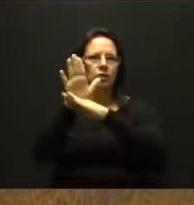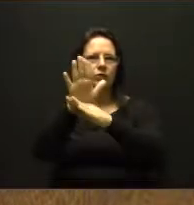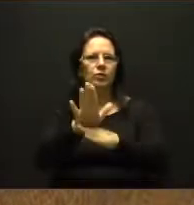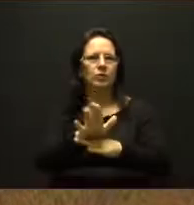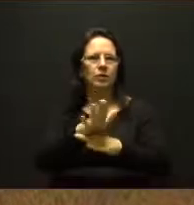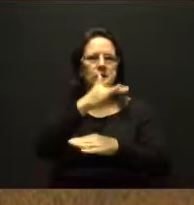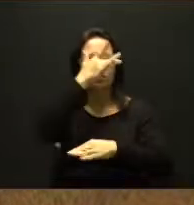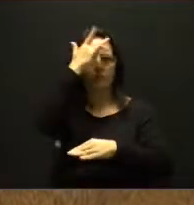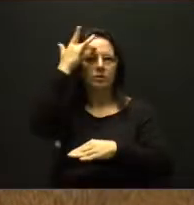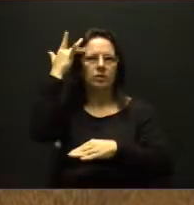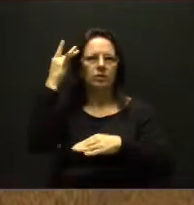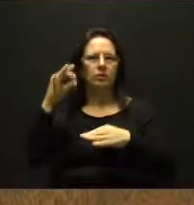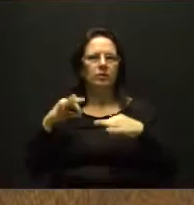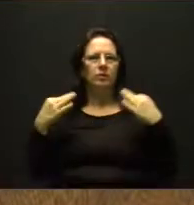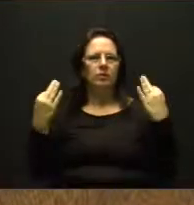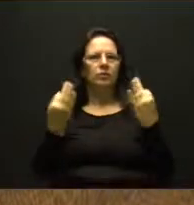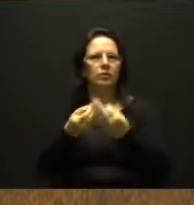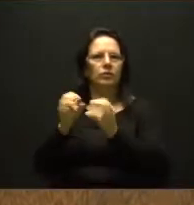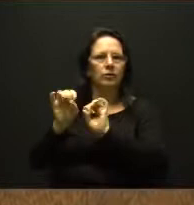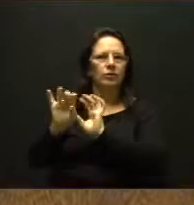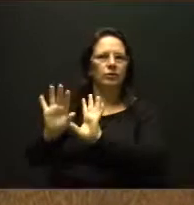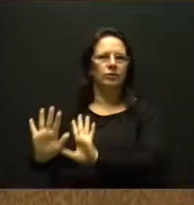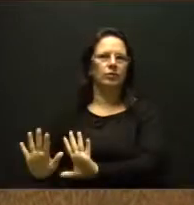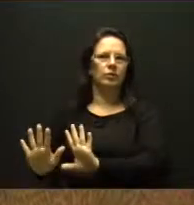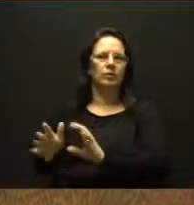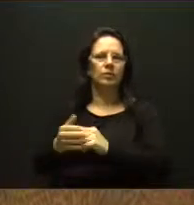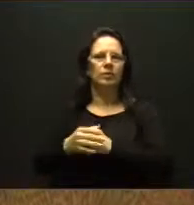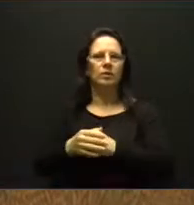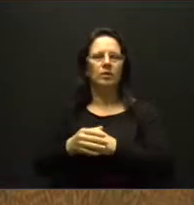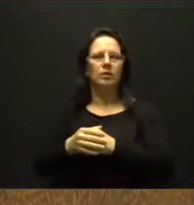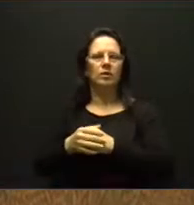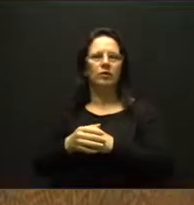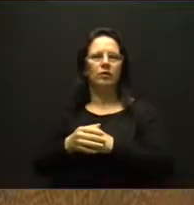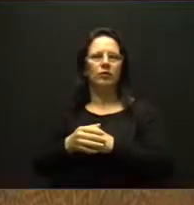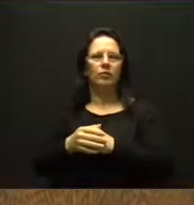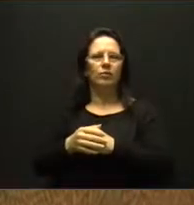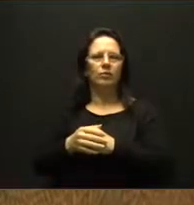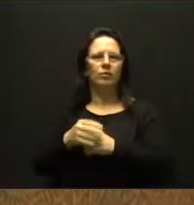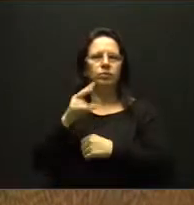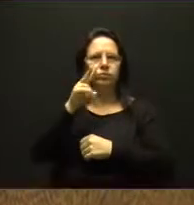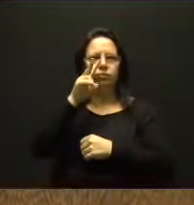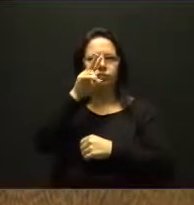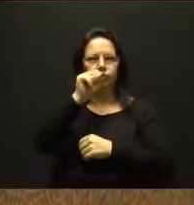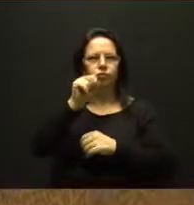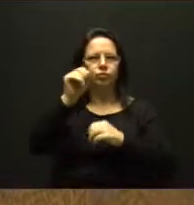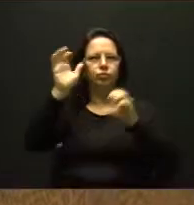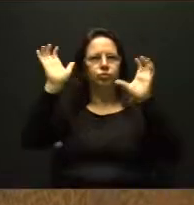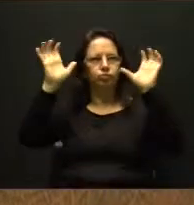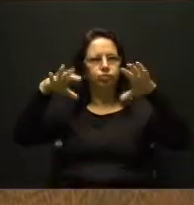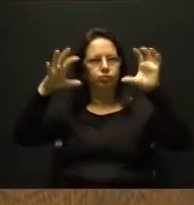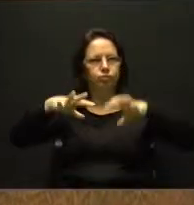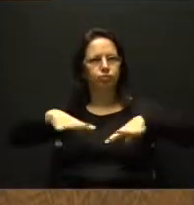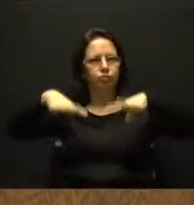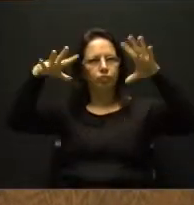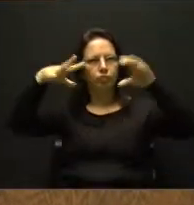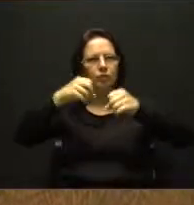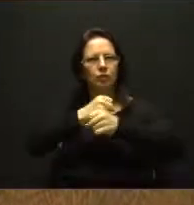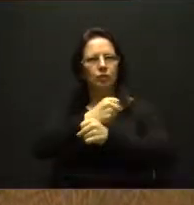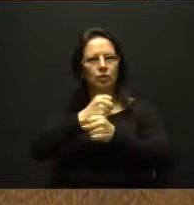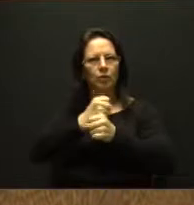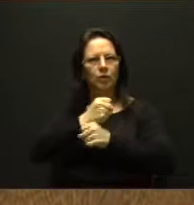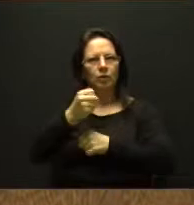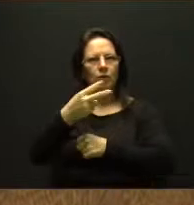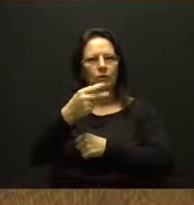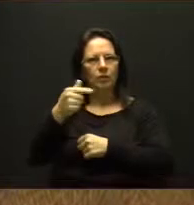famílias atingidas pelo infortúnio causada pelas fortes chuvas do dia 20 de fevereiro de 2013 uma vez